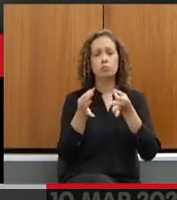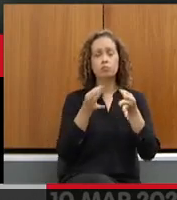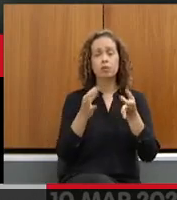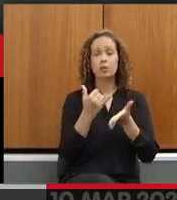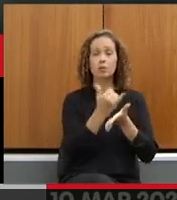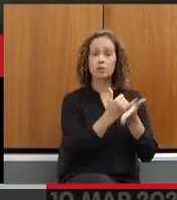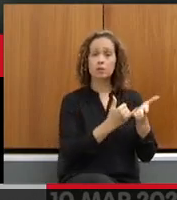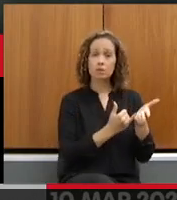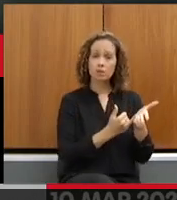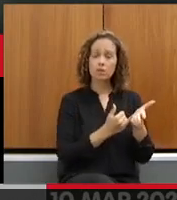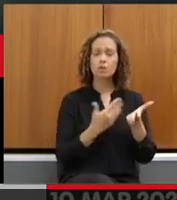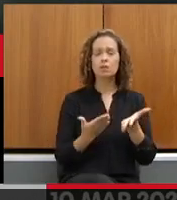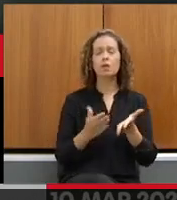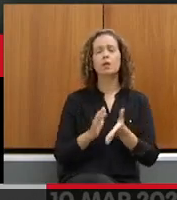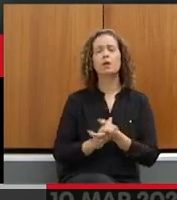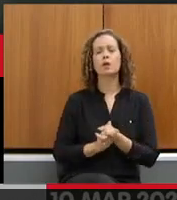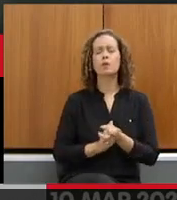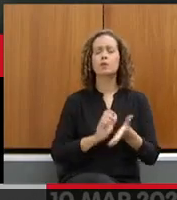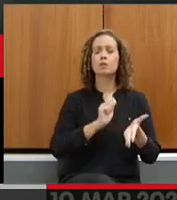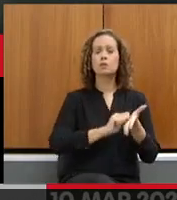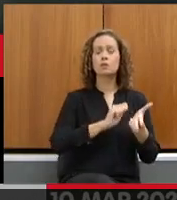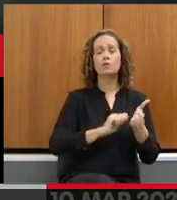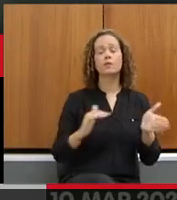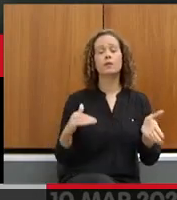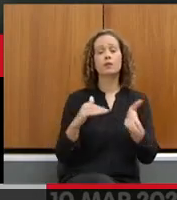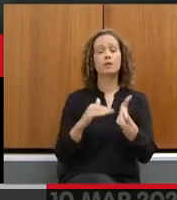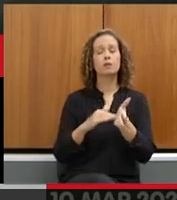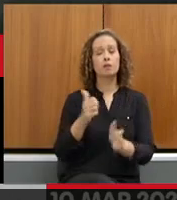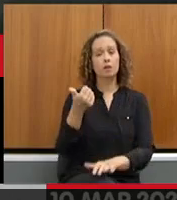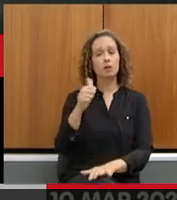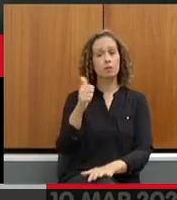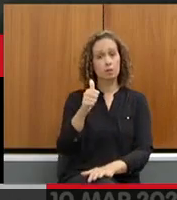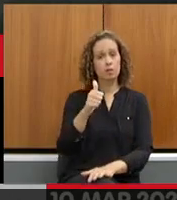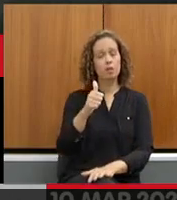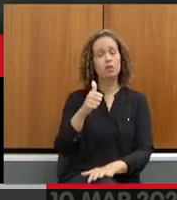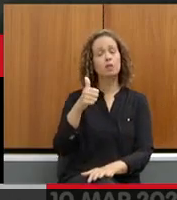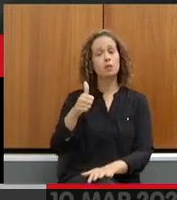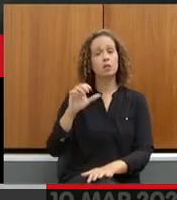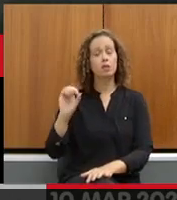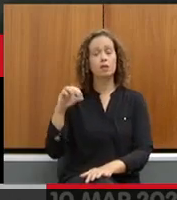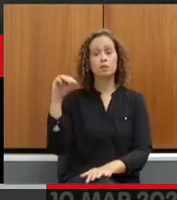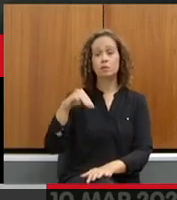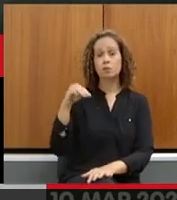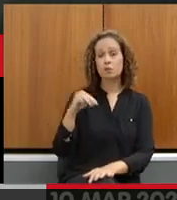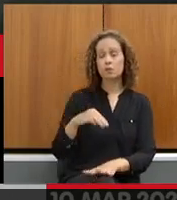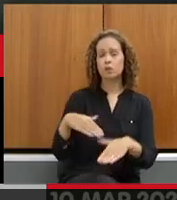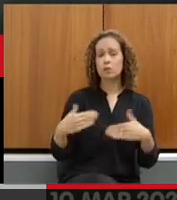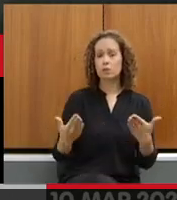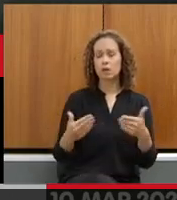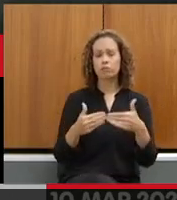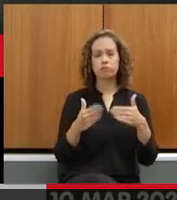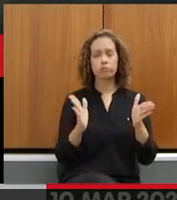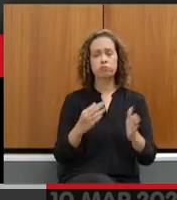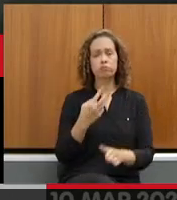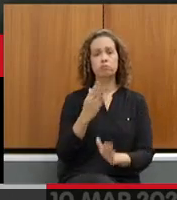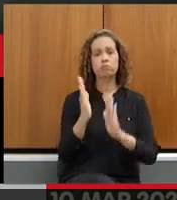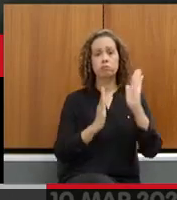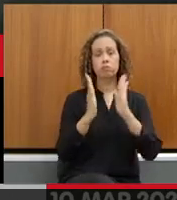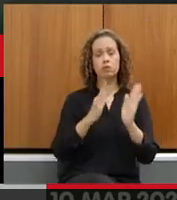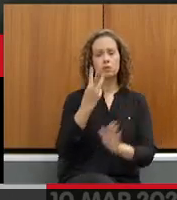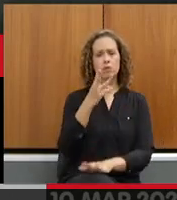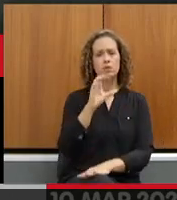deverá ser feita pelo cilegio até as 11:10 portanto estamos abrindo por 30 minutos